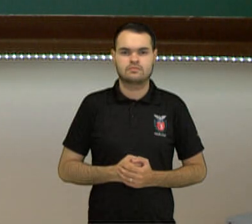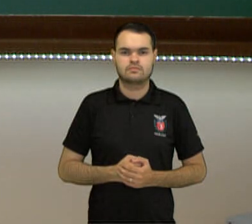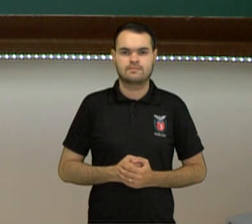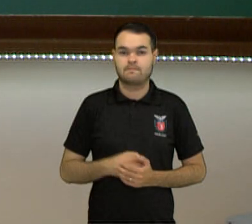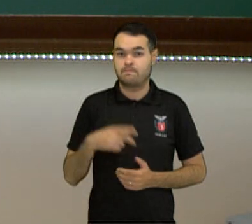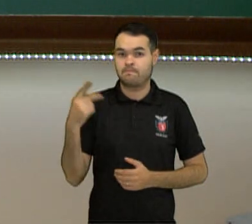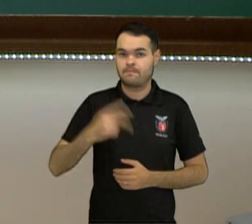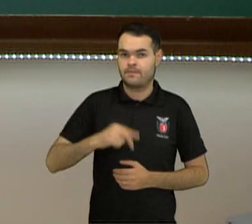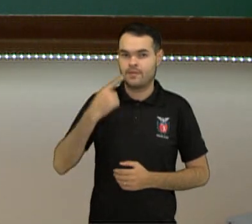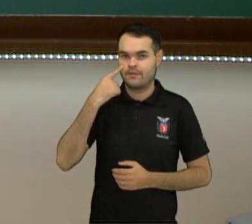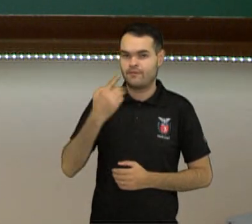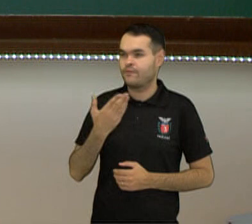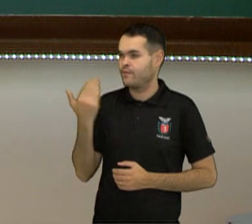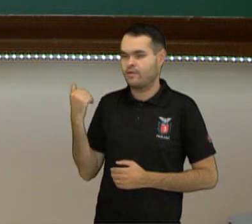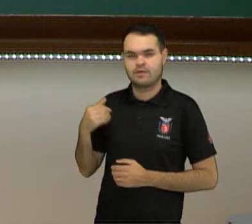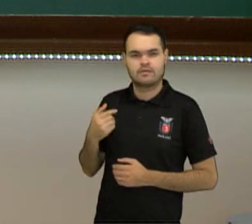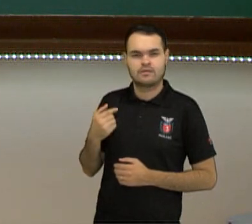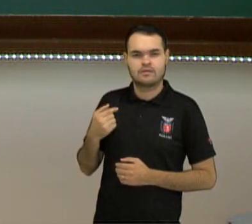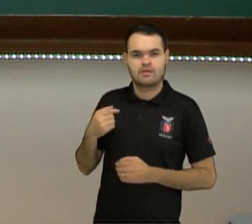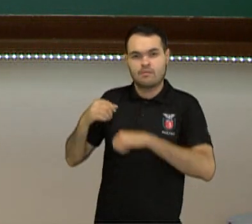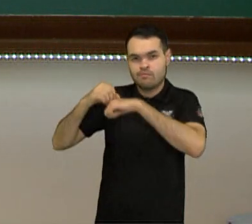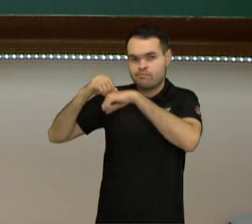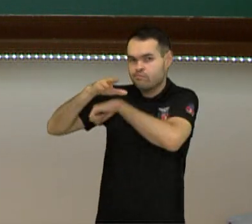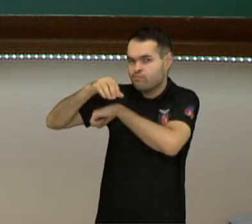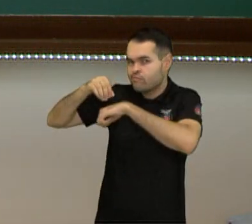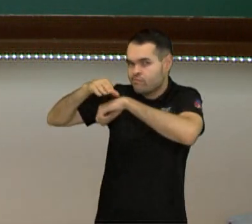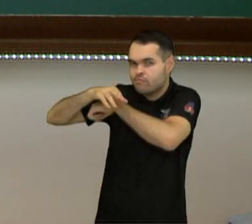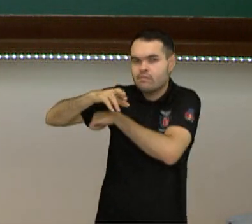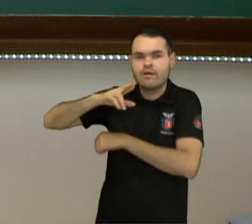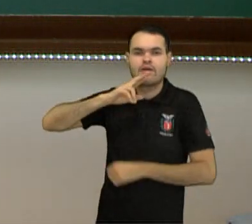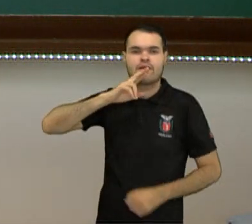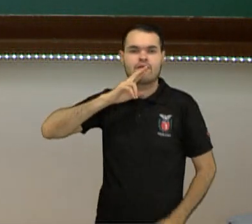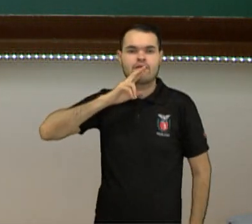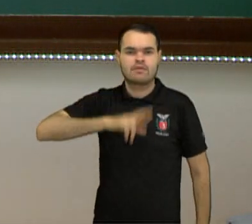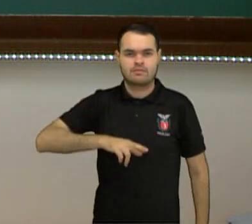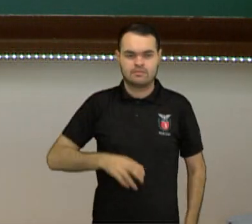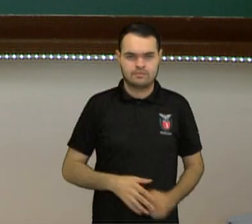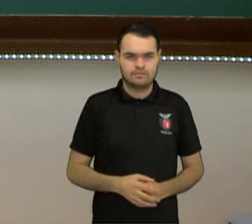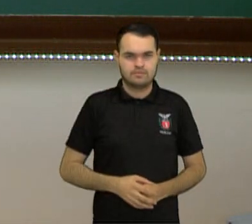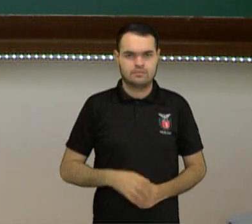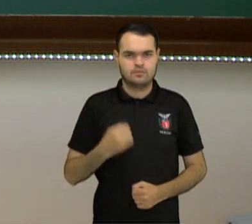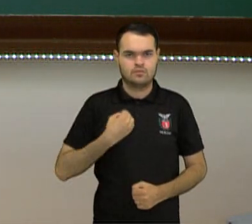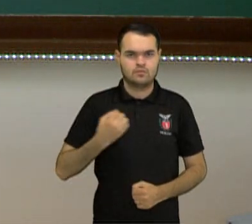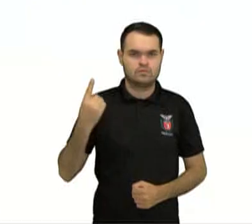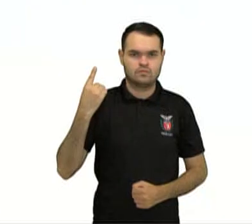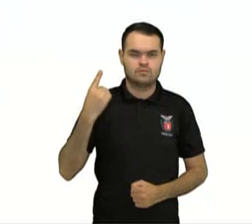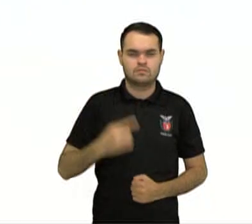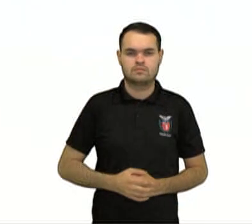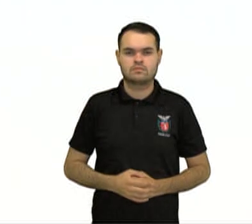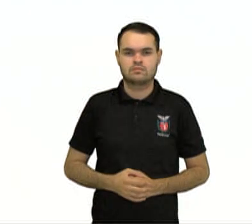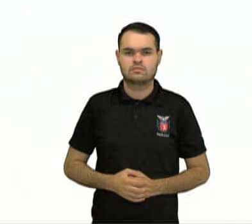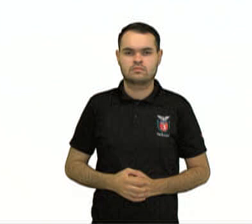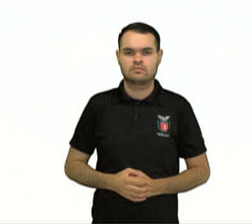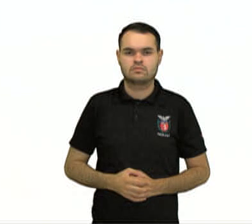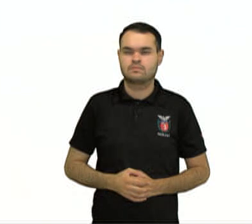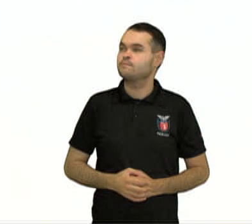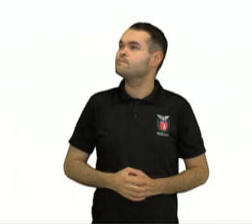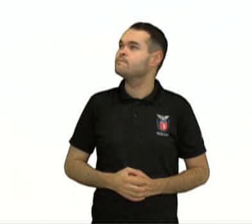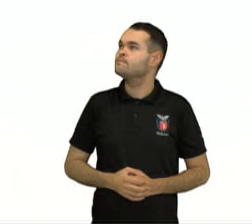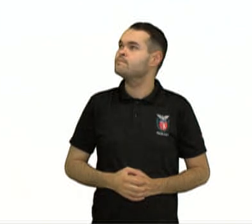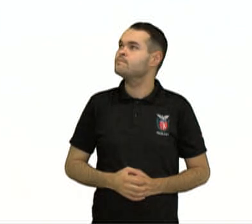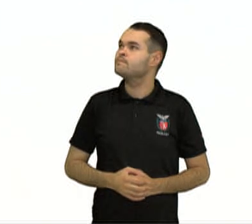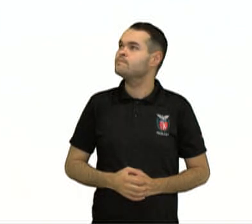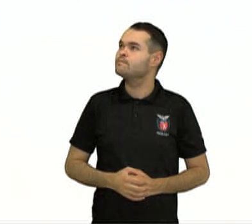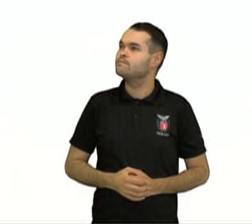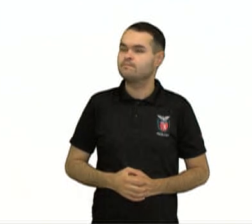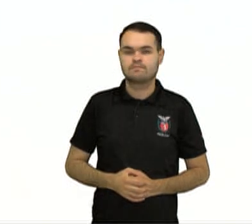Bora ver aí, pessoal, o que vocês responderam, as possibilidades, Então, olha só, na number 1. What kinds of means of transportation